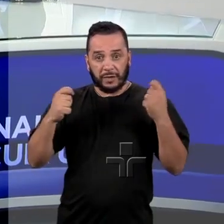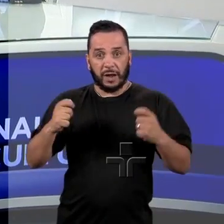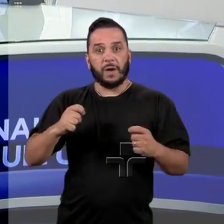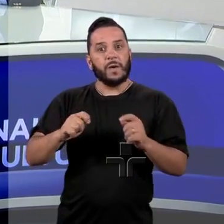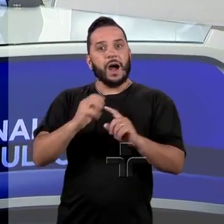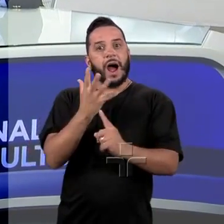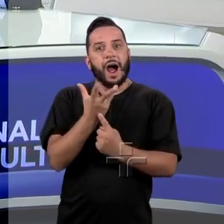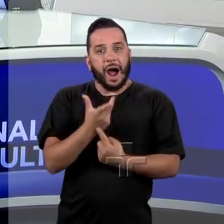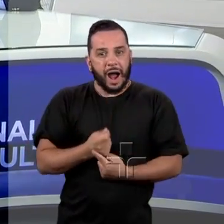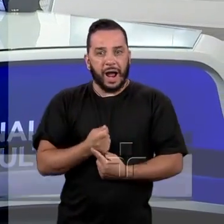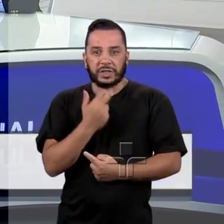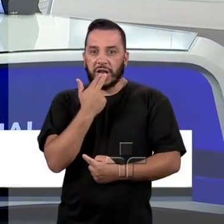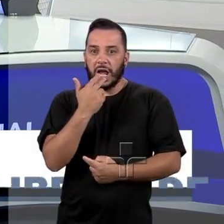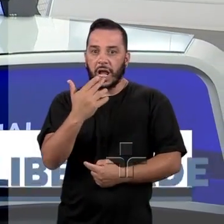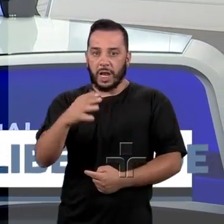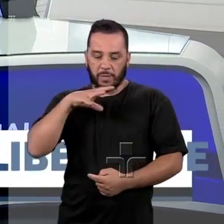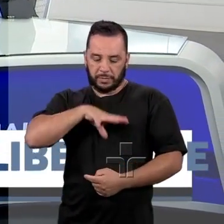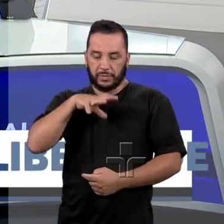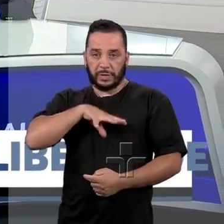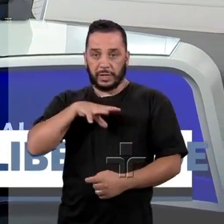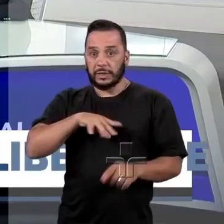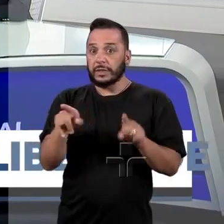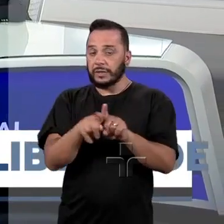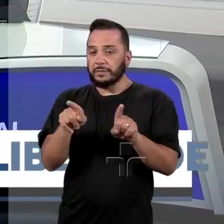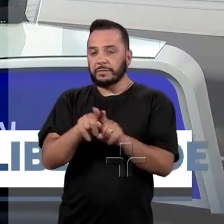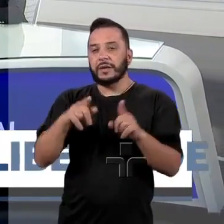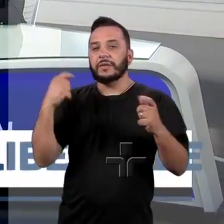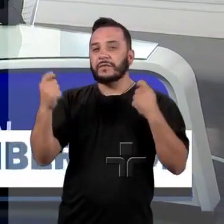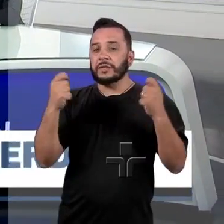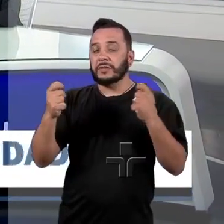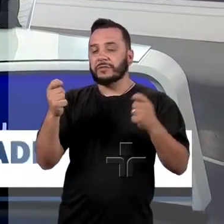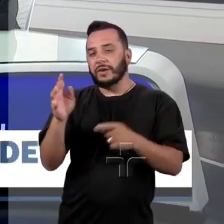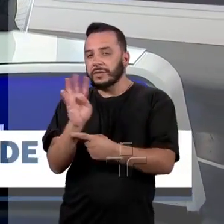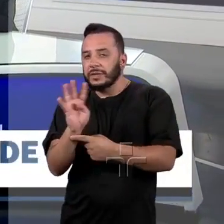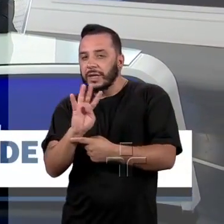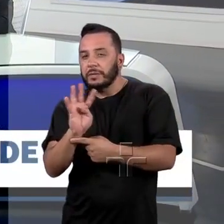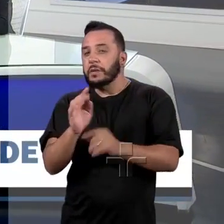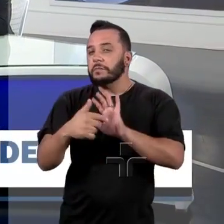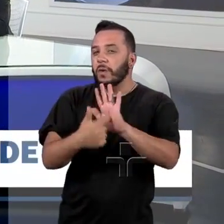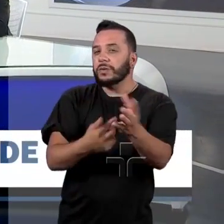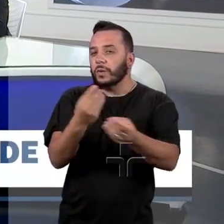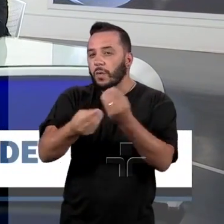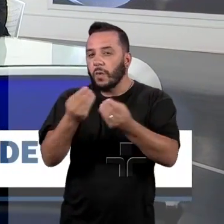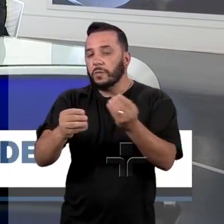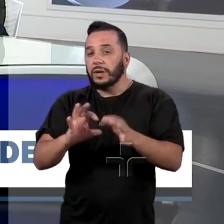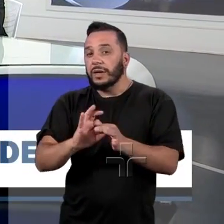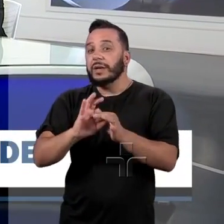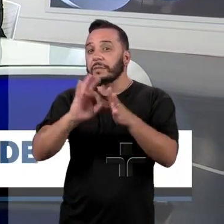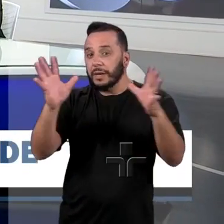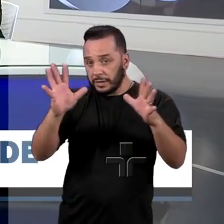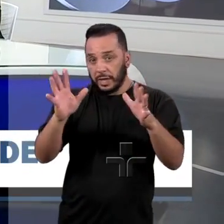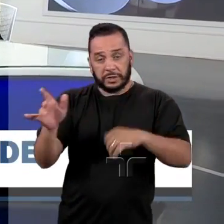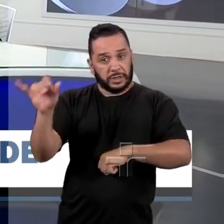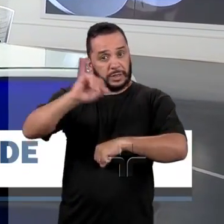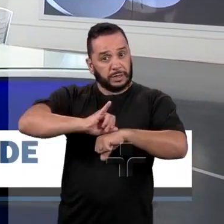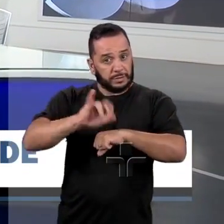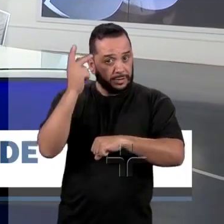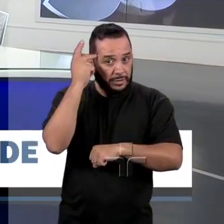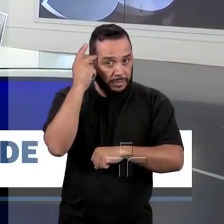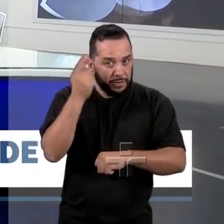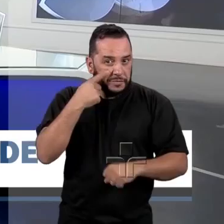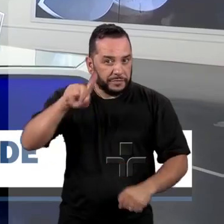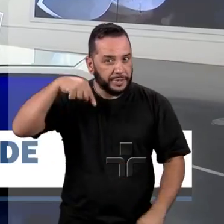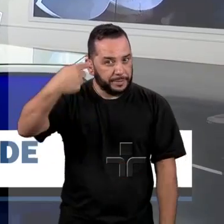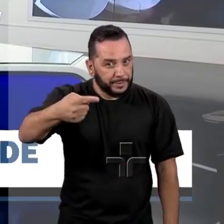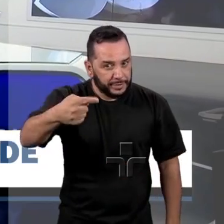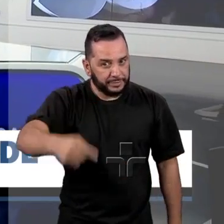E mais, clássicos do cinema debatem sobre as formas de liberdade durante mostra na capital paulista. Aguarde que nós